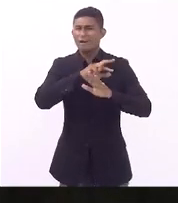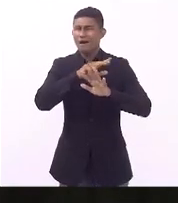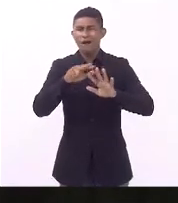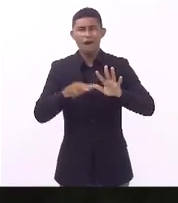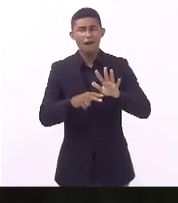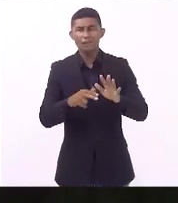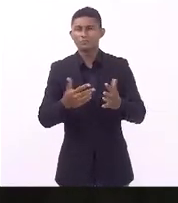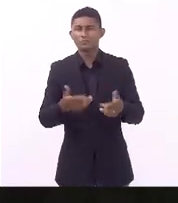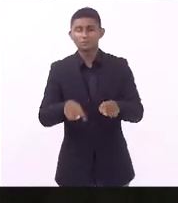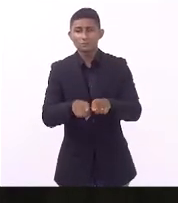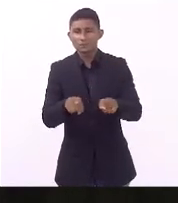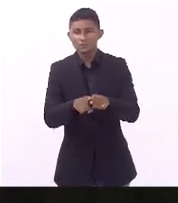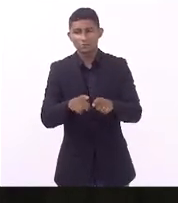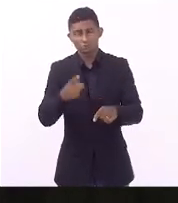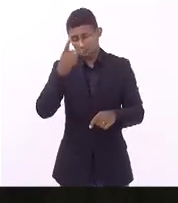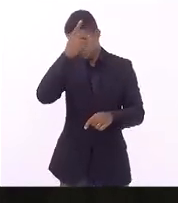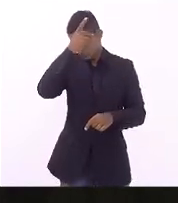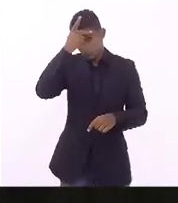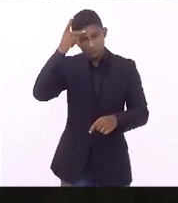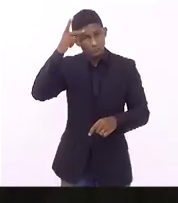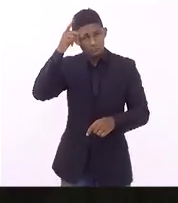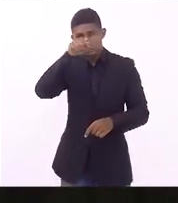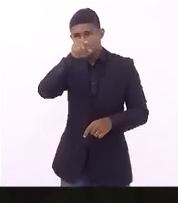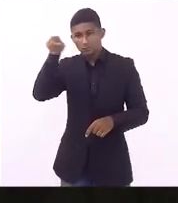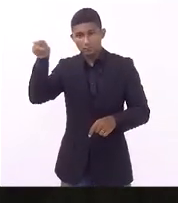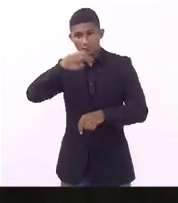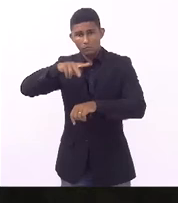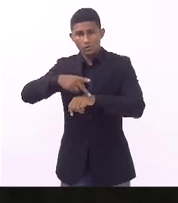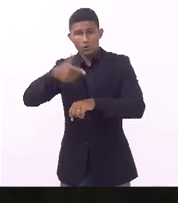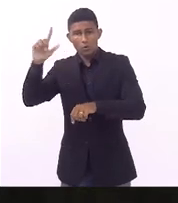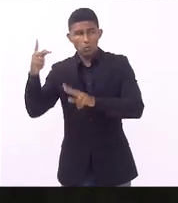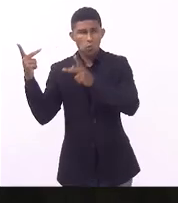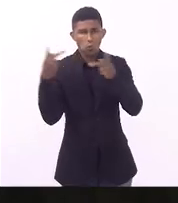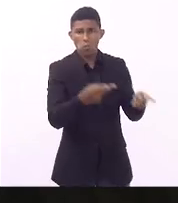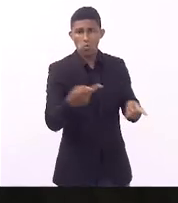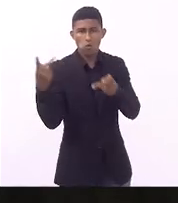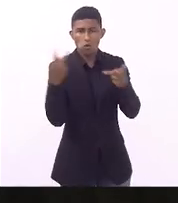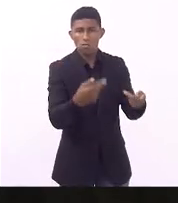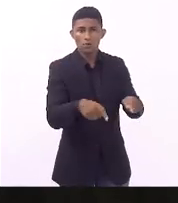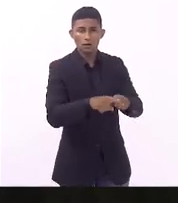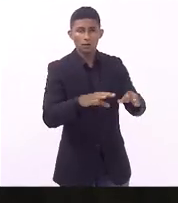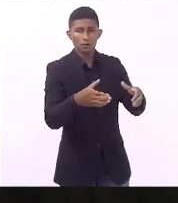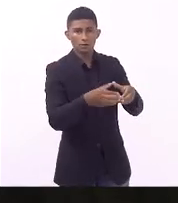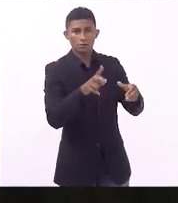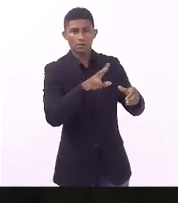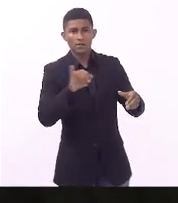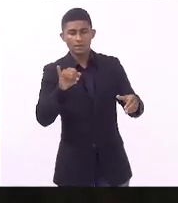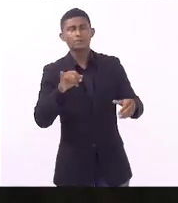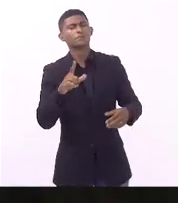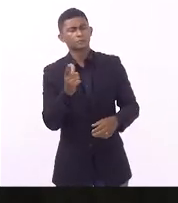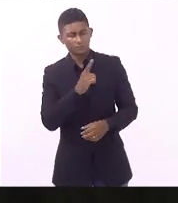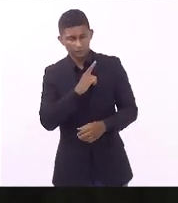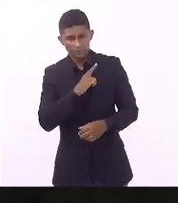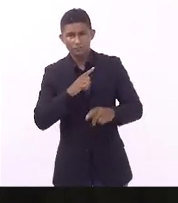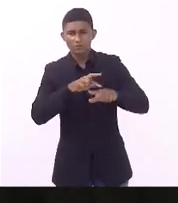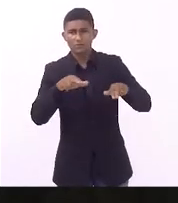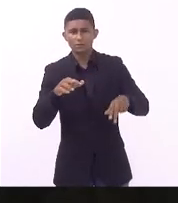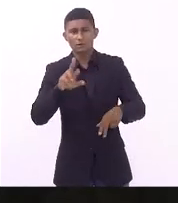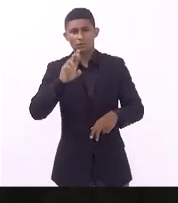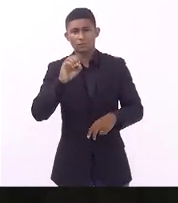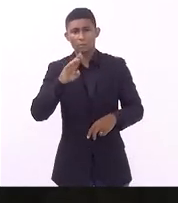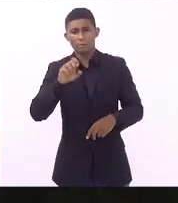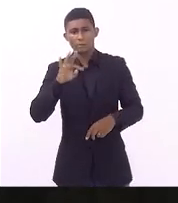Todos os visitantes estrangeiros também concediam entrevista na ABI, destacando-se Fidel Castro, Che Guevara, Robert Kennedy,